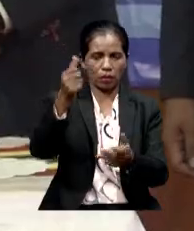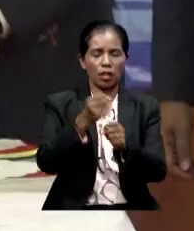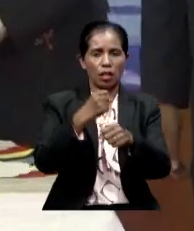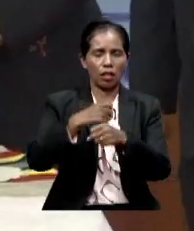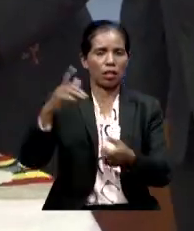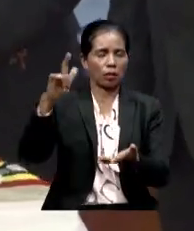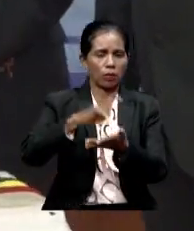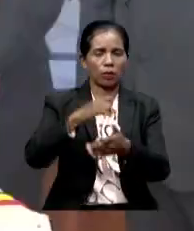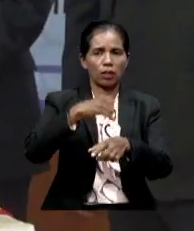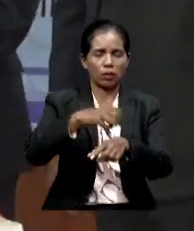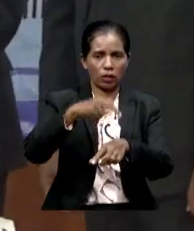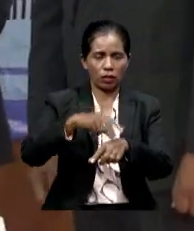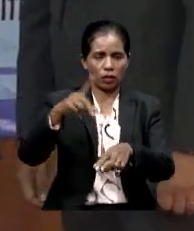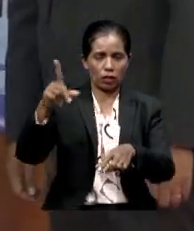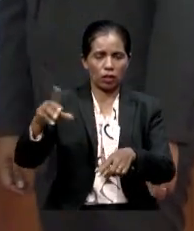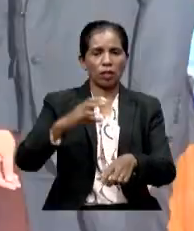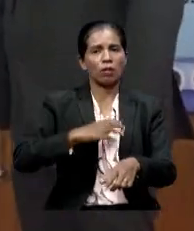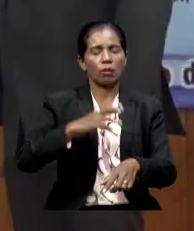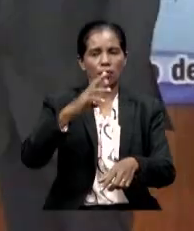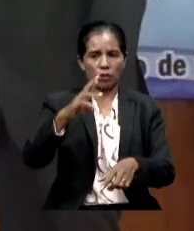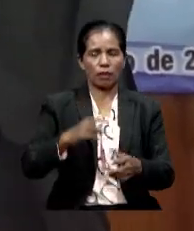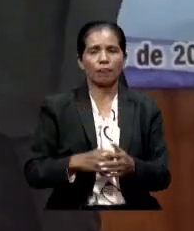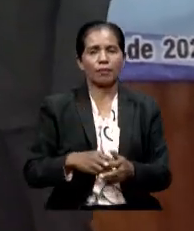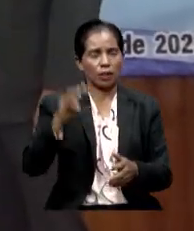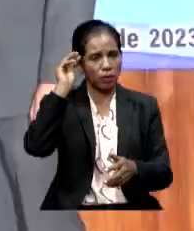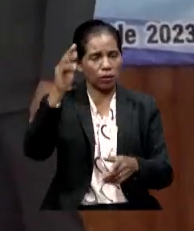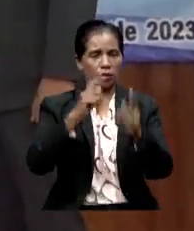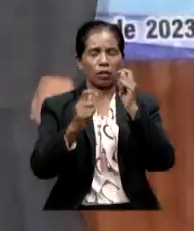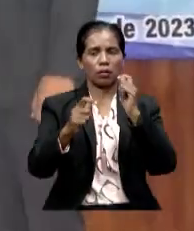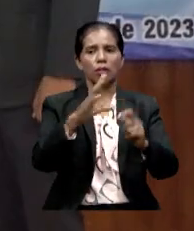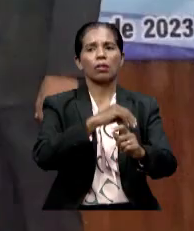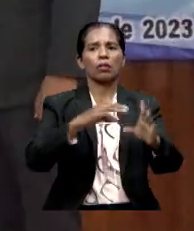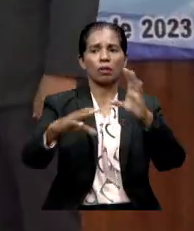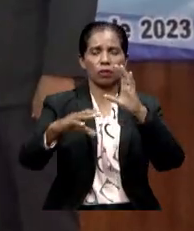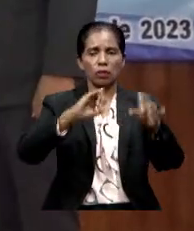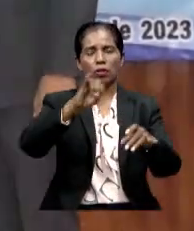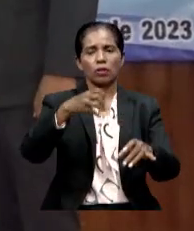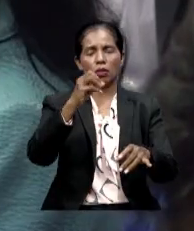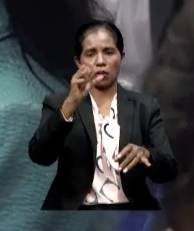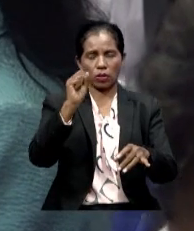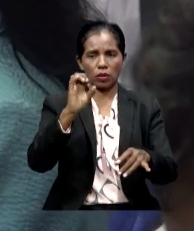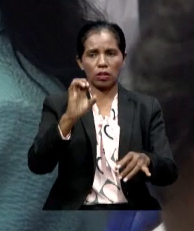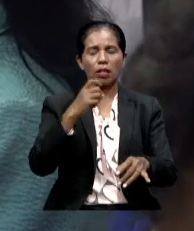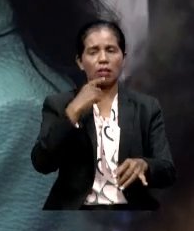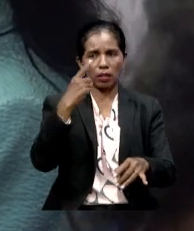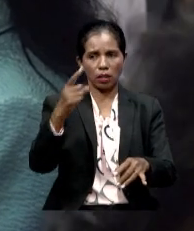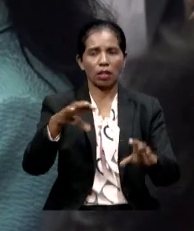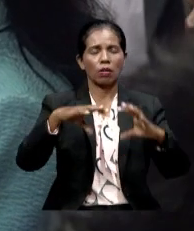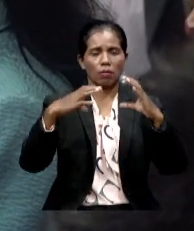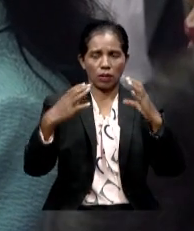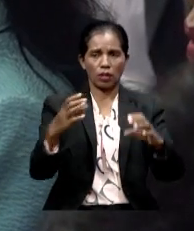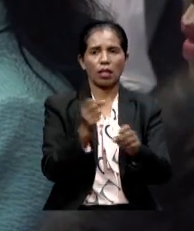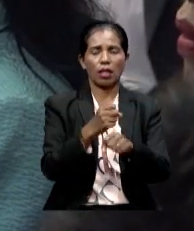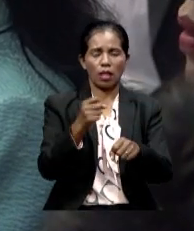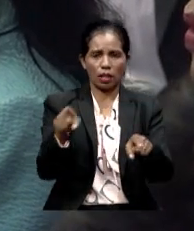aeroporto internacional Nicolau Lobato Comoro Dili. Ministro de Transporte e Comunicação, José Agostinho da Silva, Hatete, companhia refere a